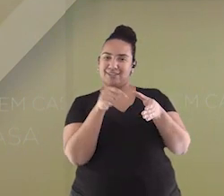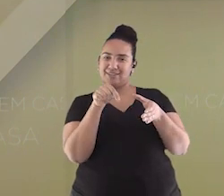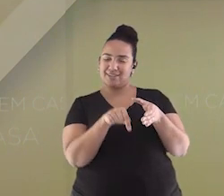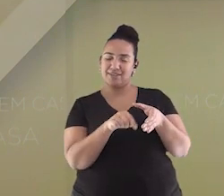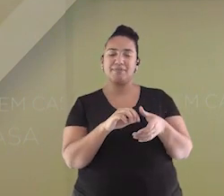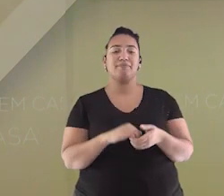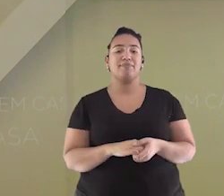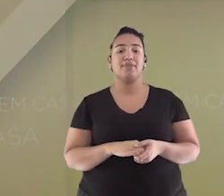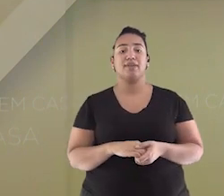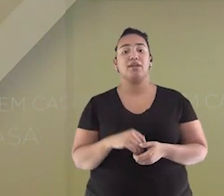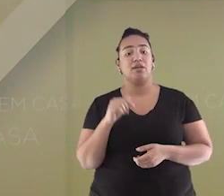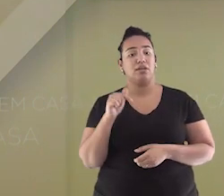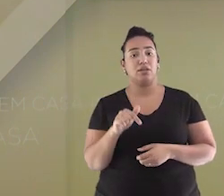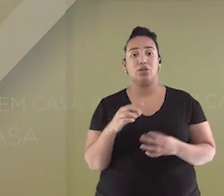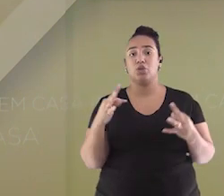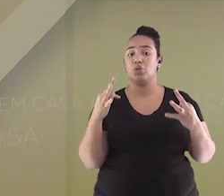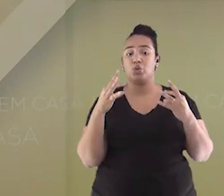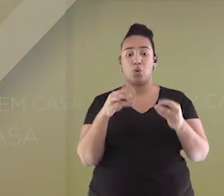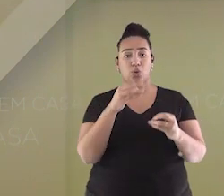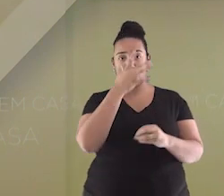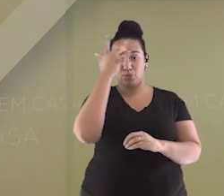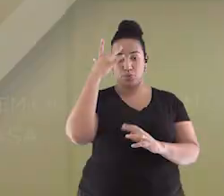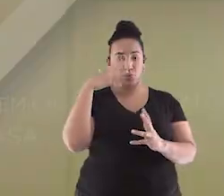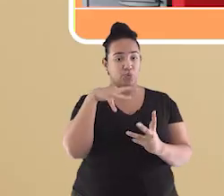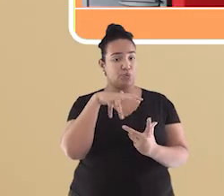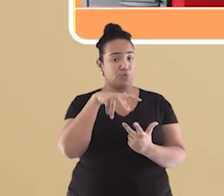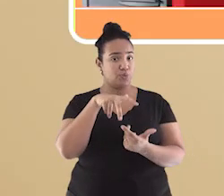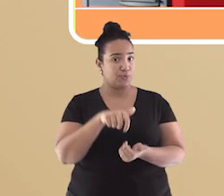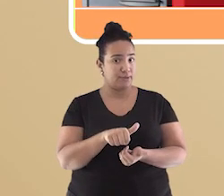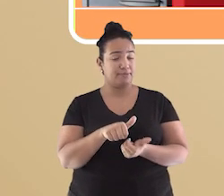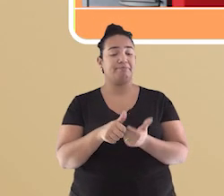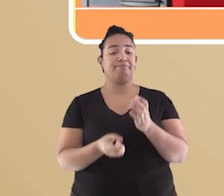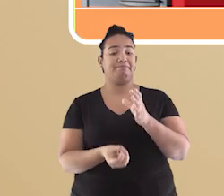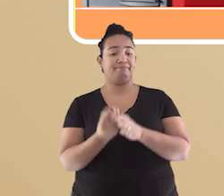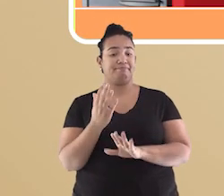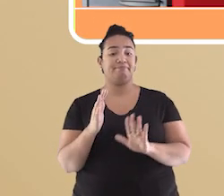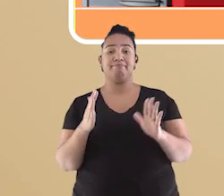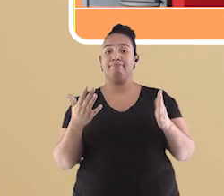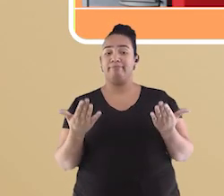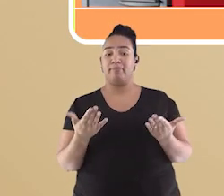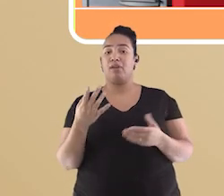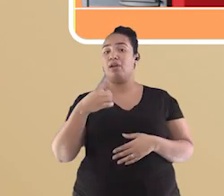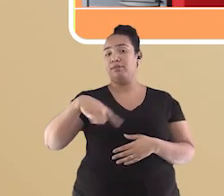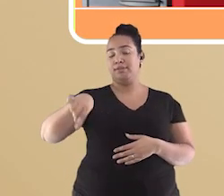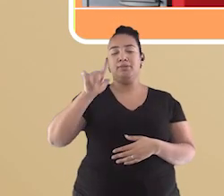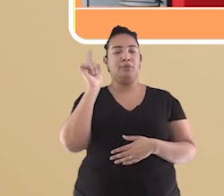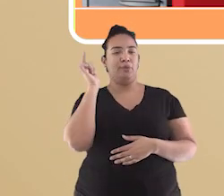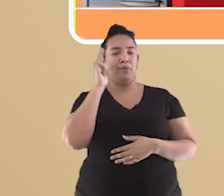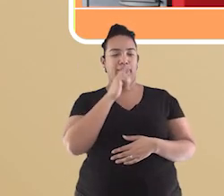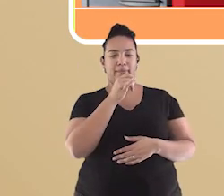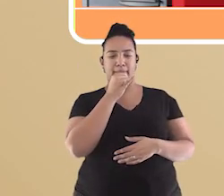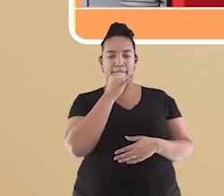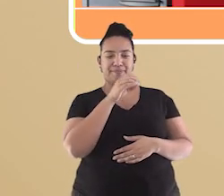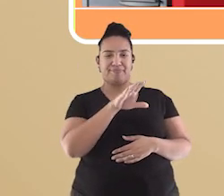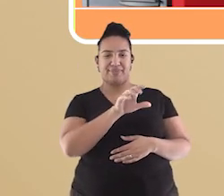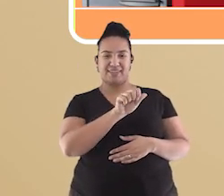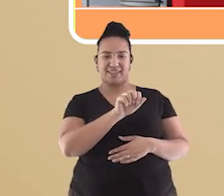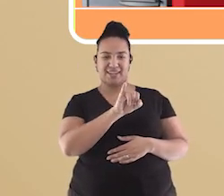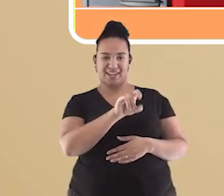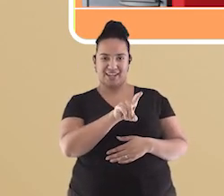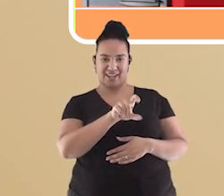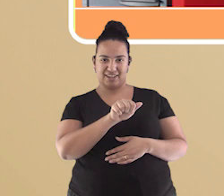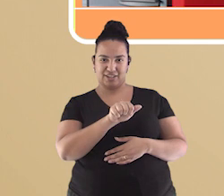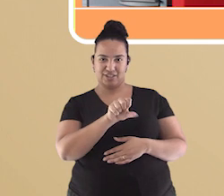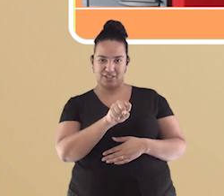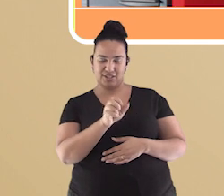E acabaram se tornando uma forte tendência em todo o planeta. E foi a partir daí que a gente conseguiu sacar dinheiro em caixas